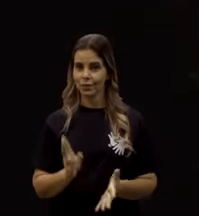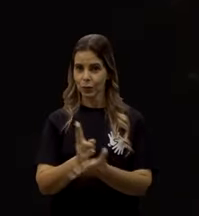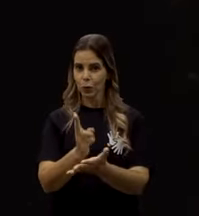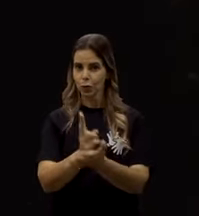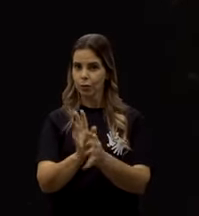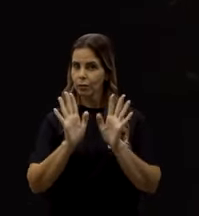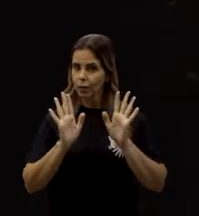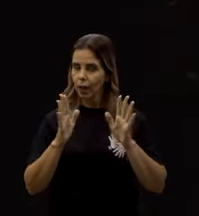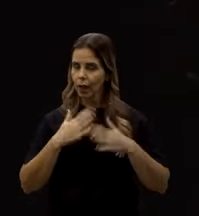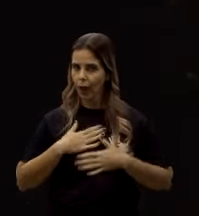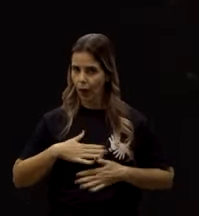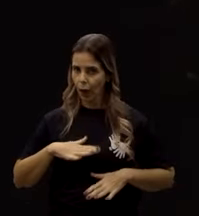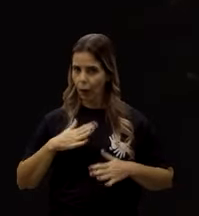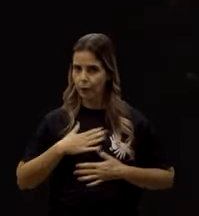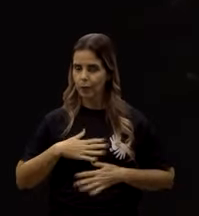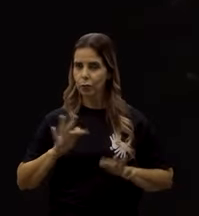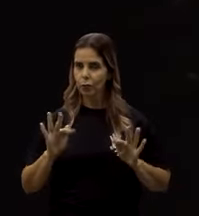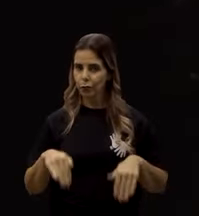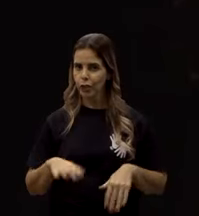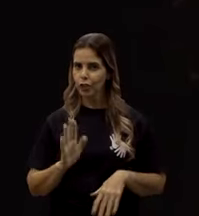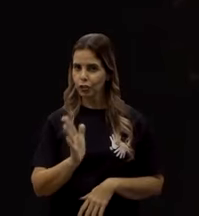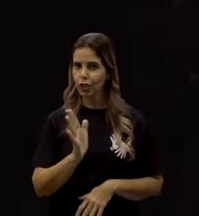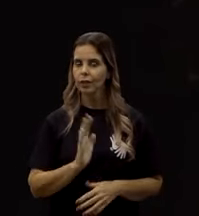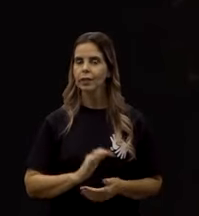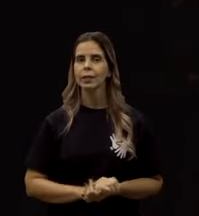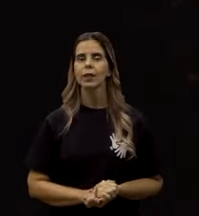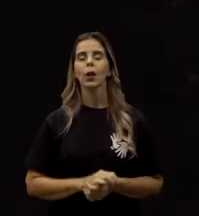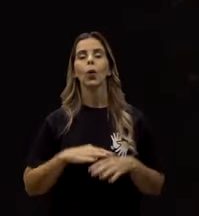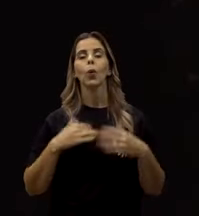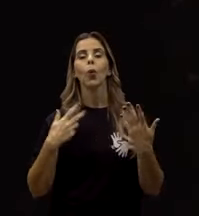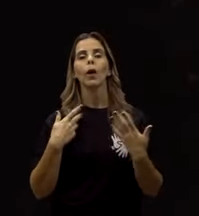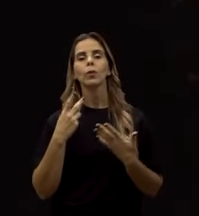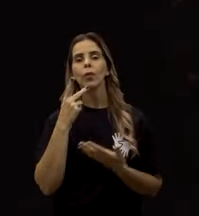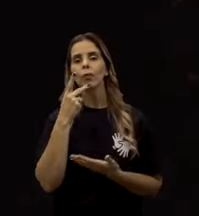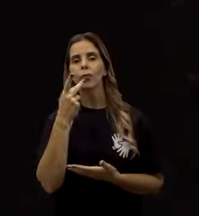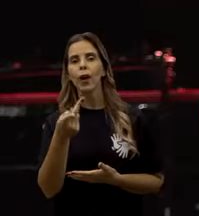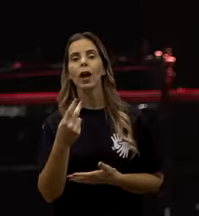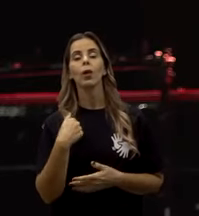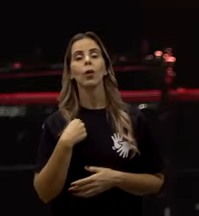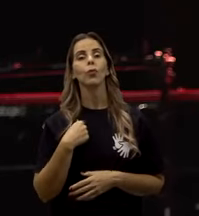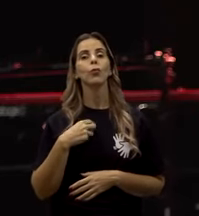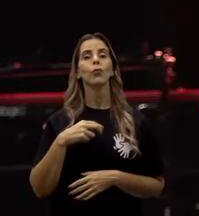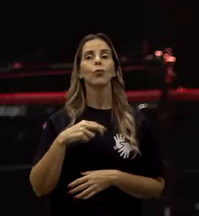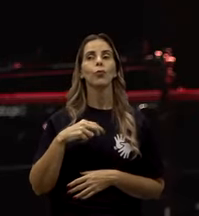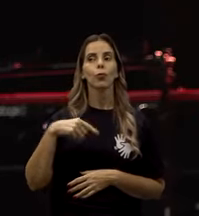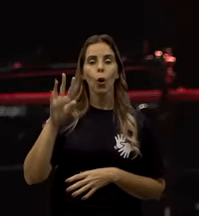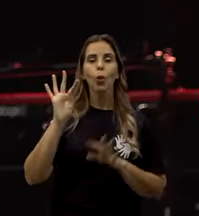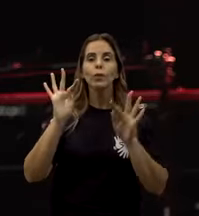mexe Calma que eu tô terminando começa a falar vou terminar começa uns formigas assim ó